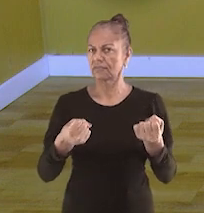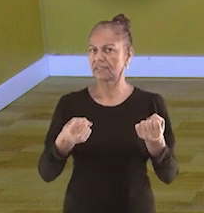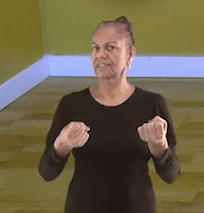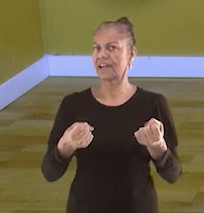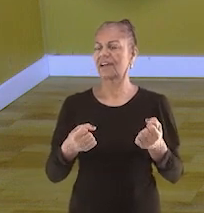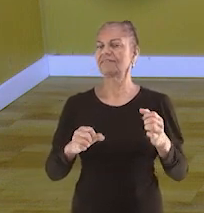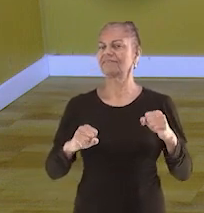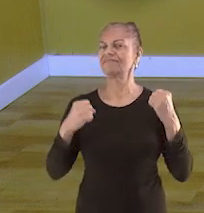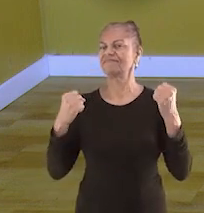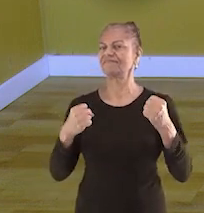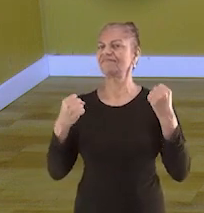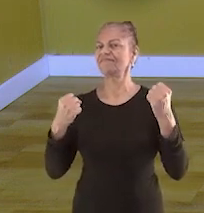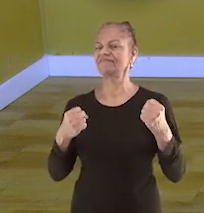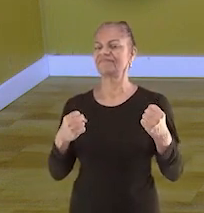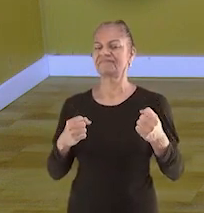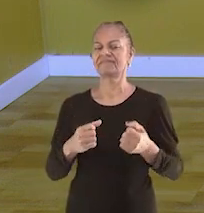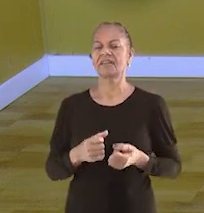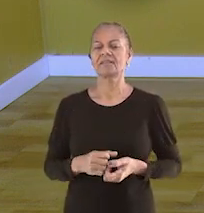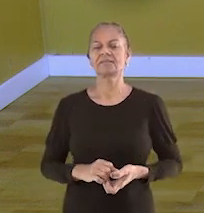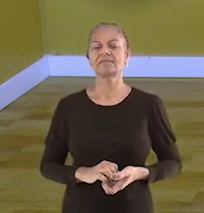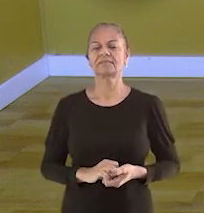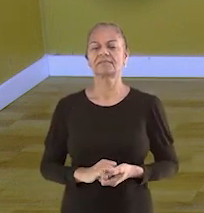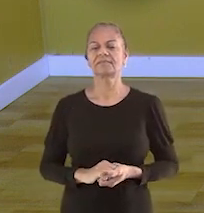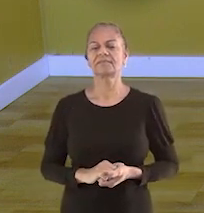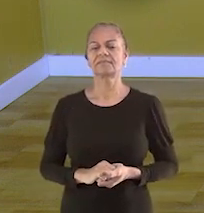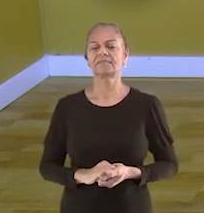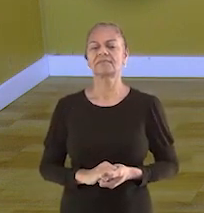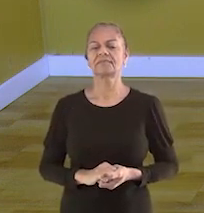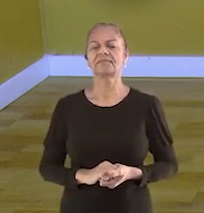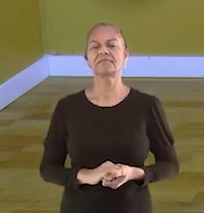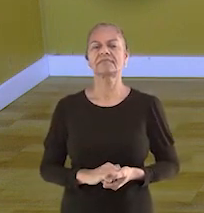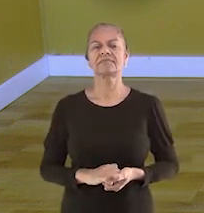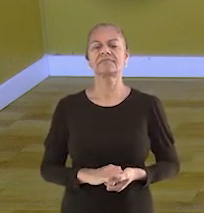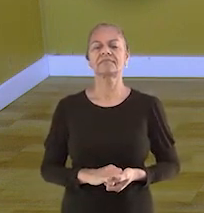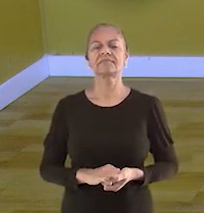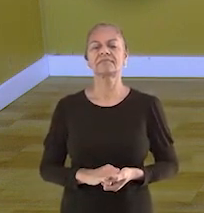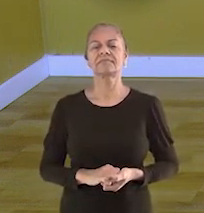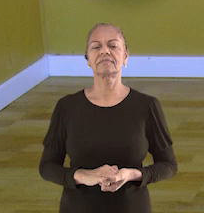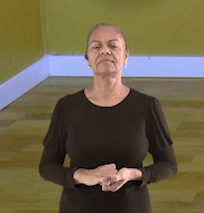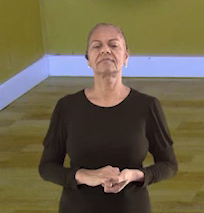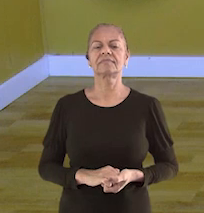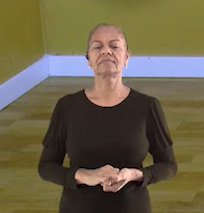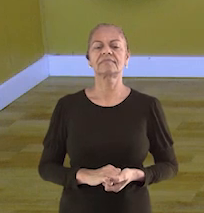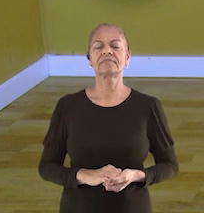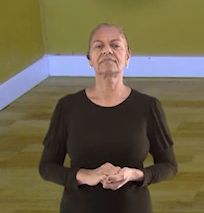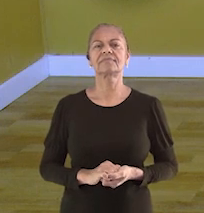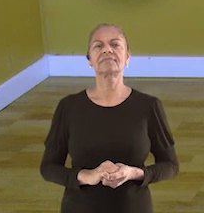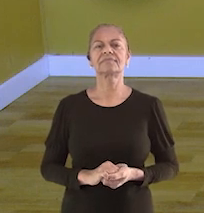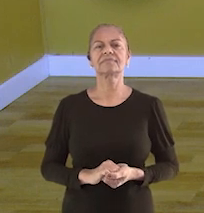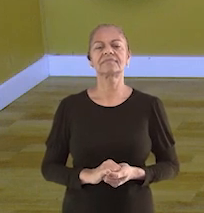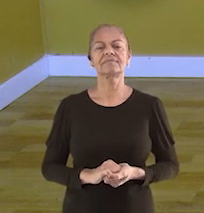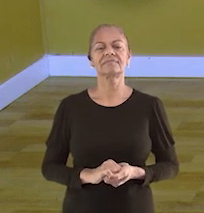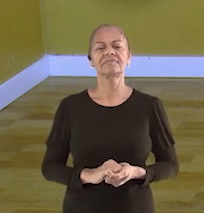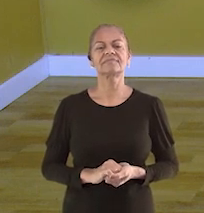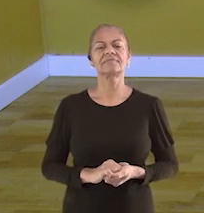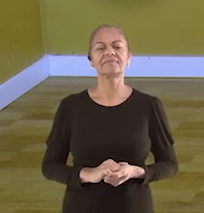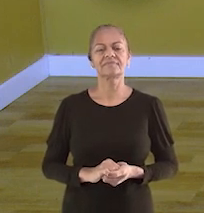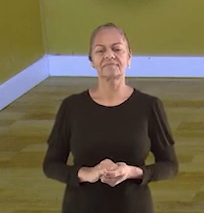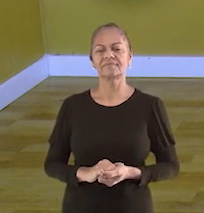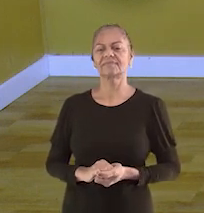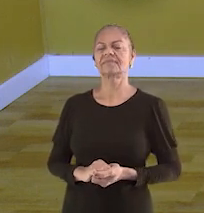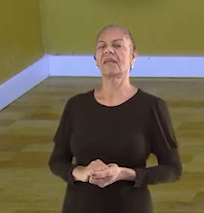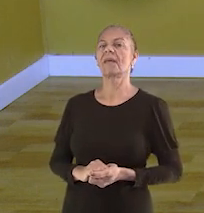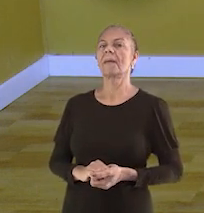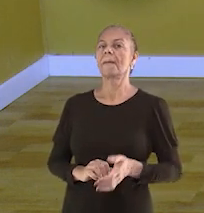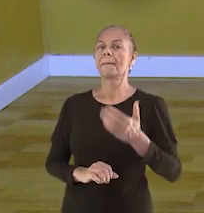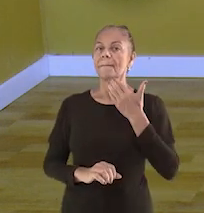Ó, a mãozinha não para. Isso. A panturrilha. Isso. Pede ajuda. Mas